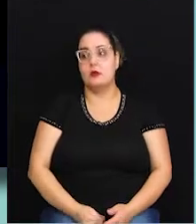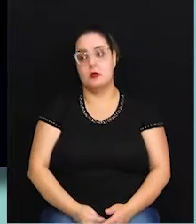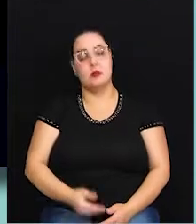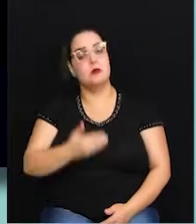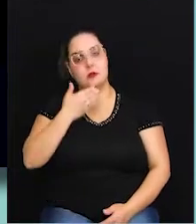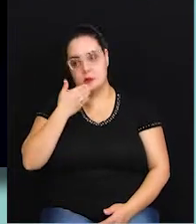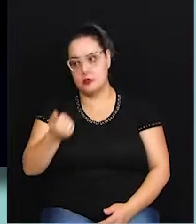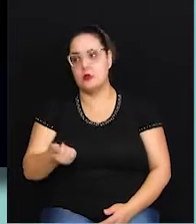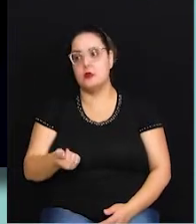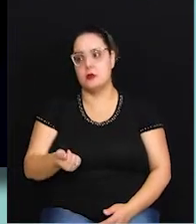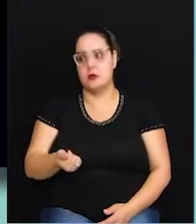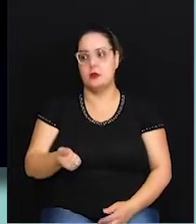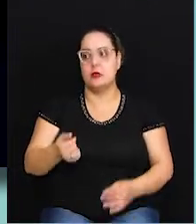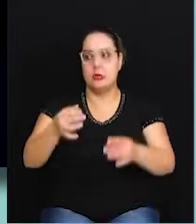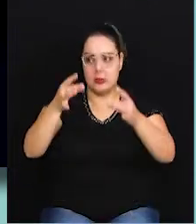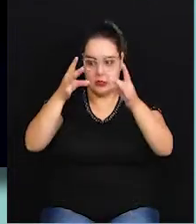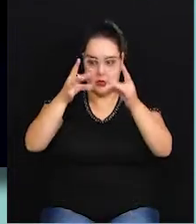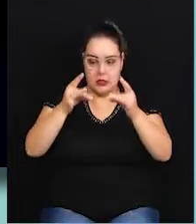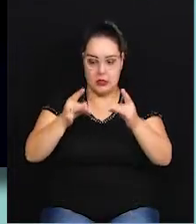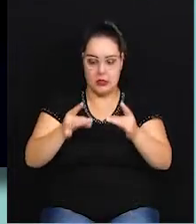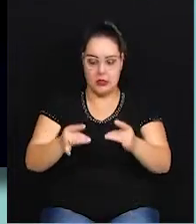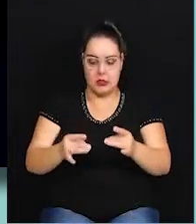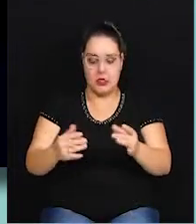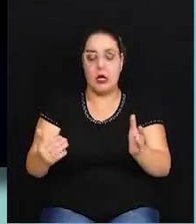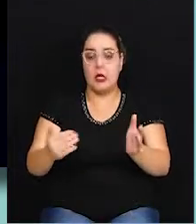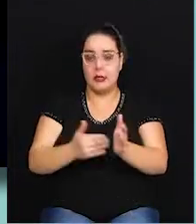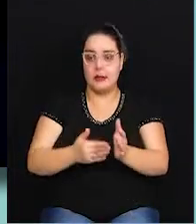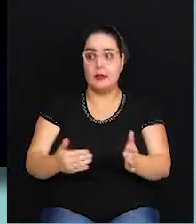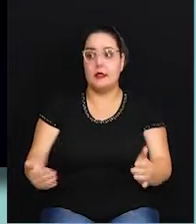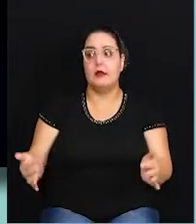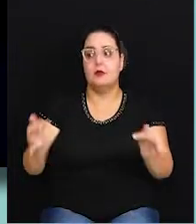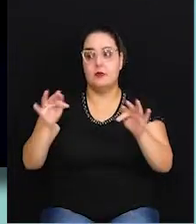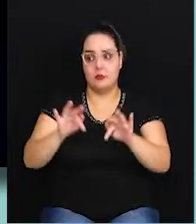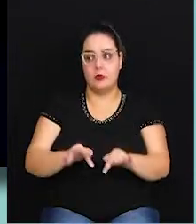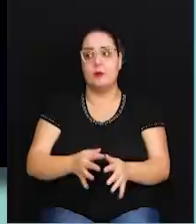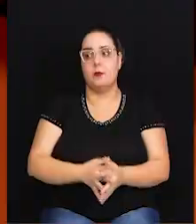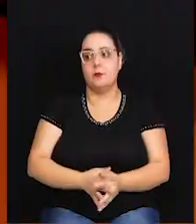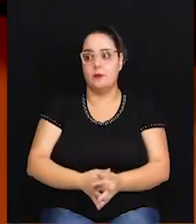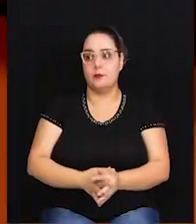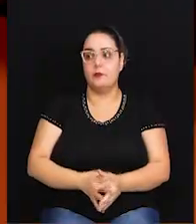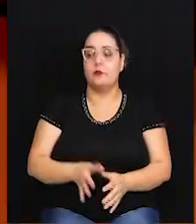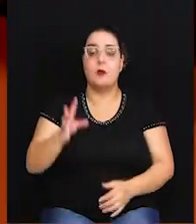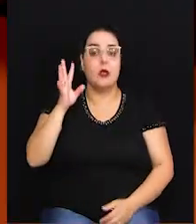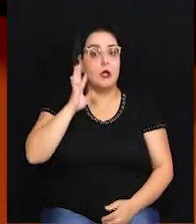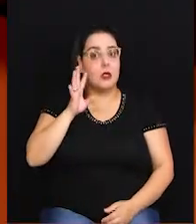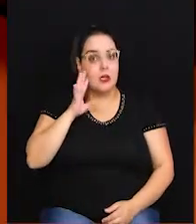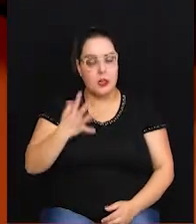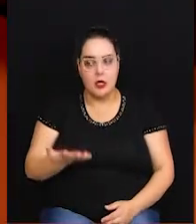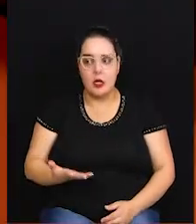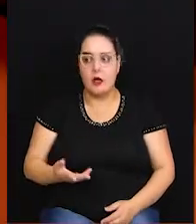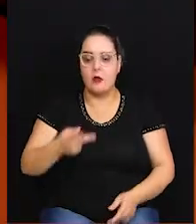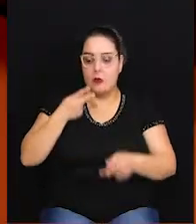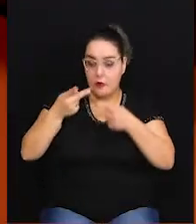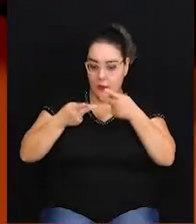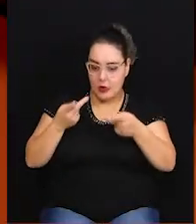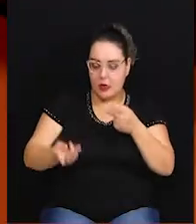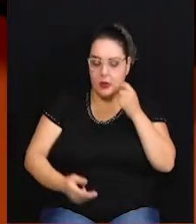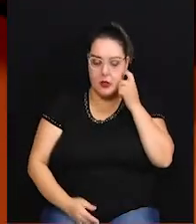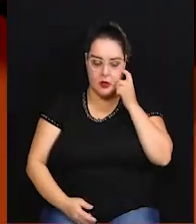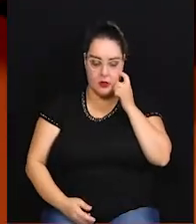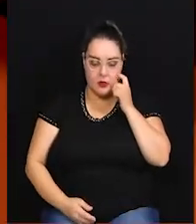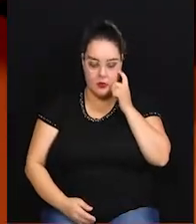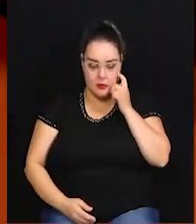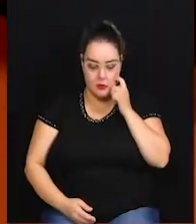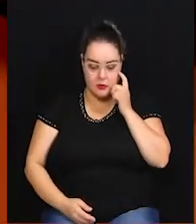os melhores resultados e começaram a afinar até chegar no produto final. Gente, que bacana, né? E eu comentei aqui, né, sobre